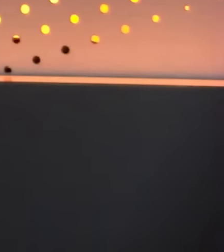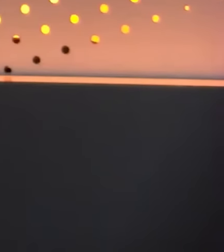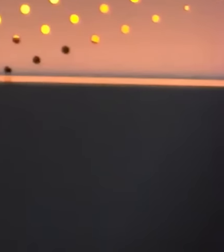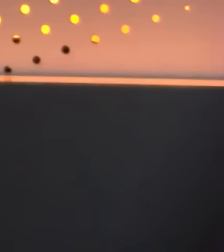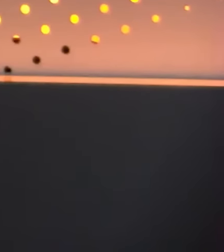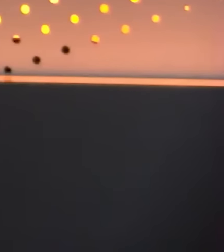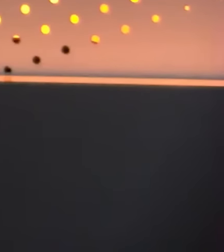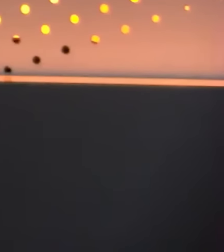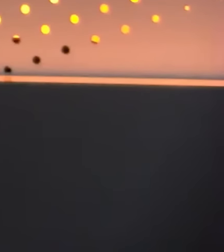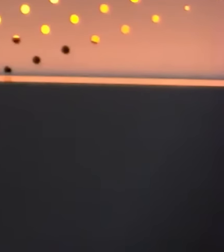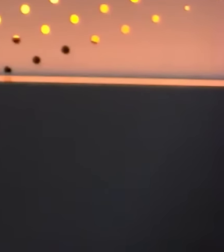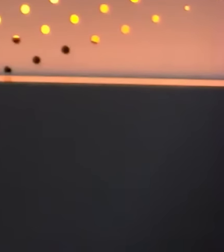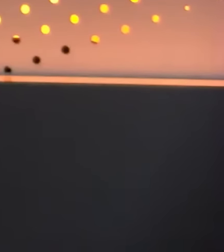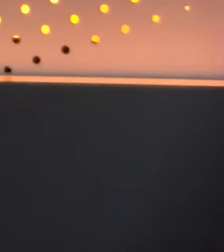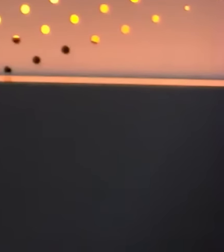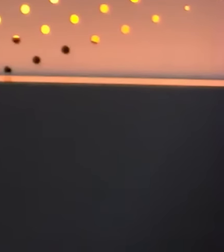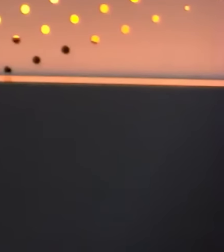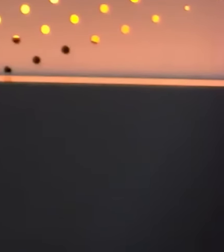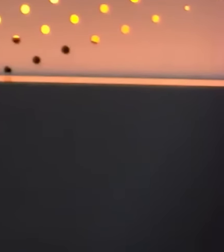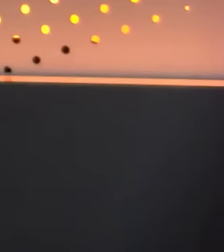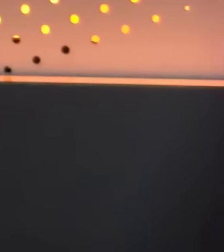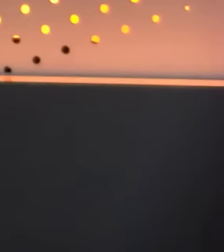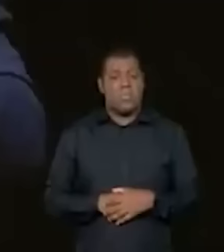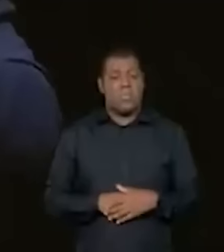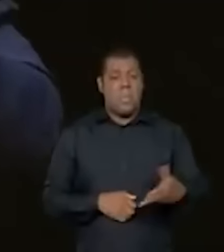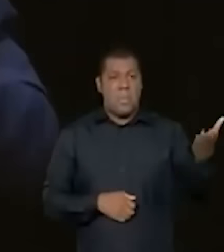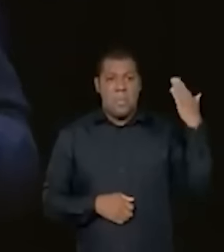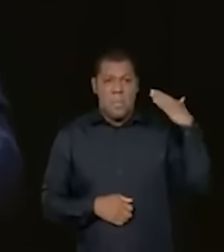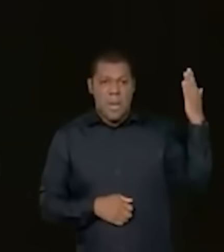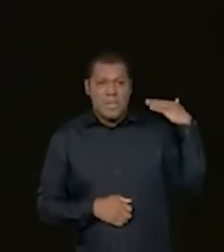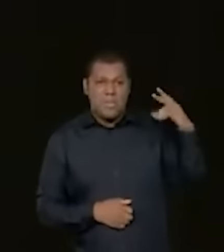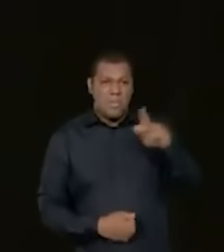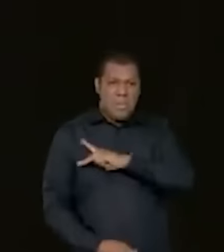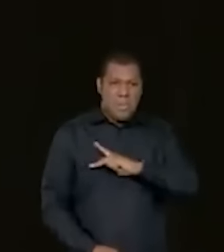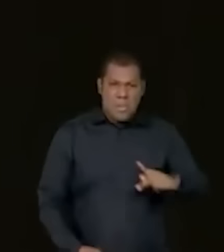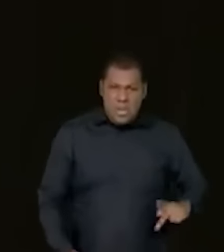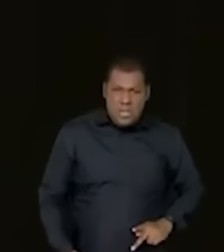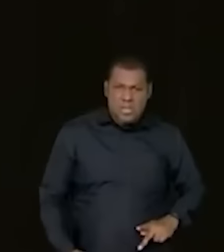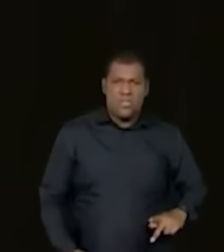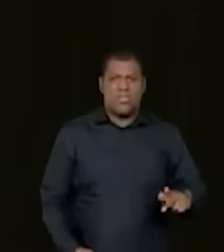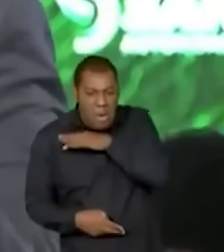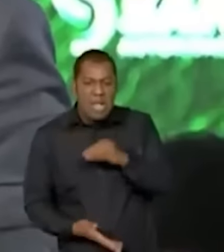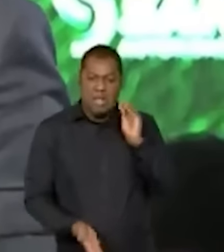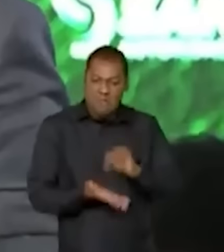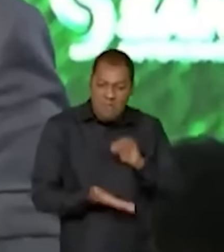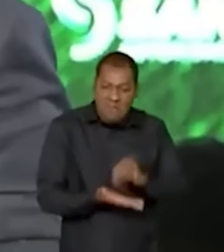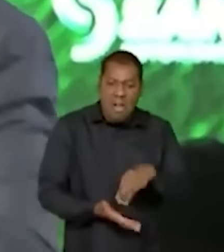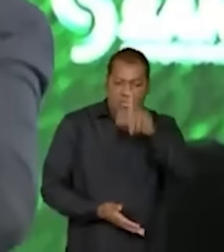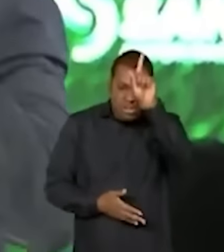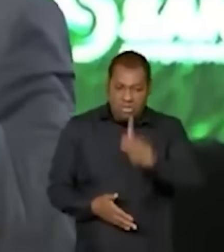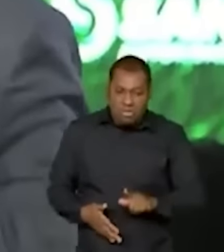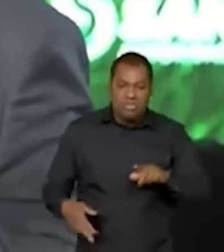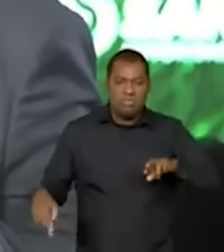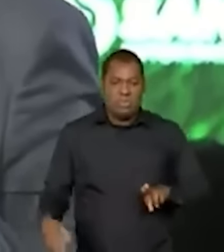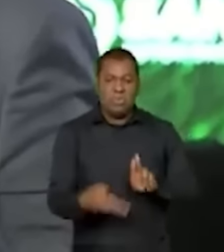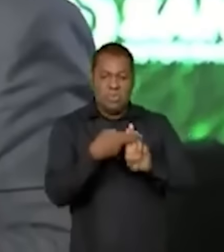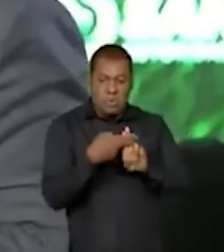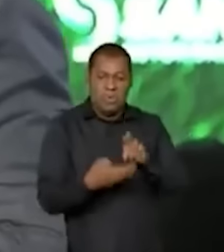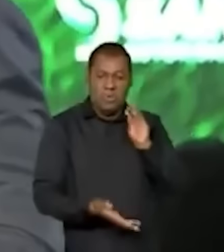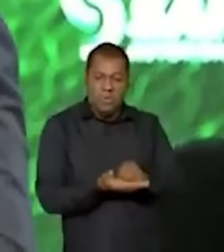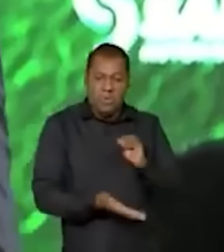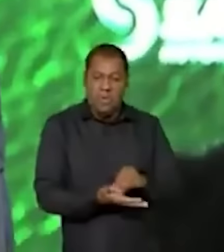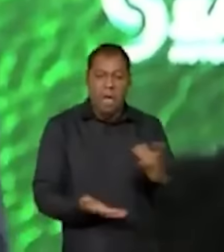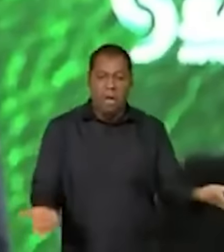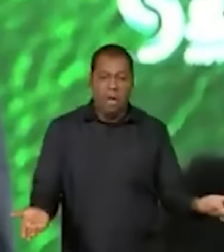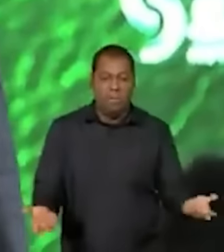certeza de que não há sangramento e nem edema na parte de trás da cabeça do presidente que foi atingida depois de uma queda